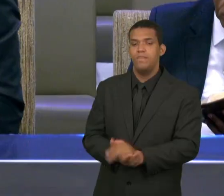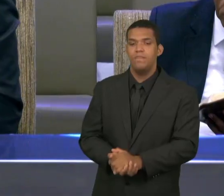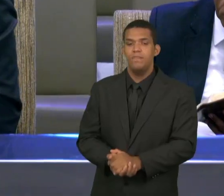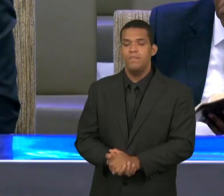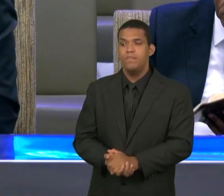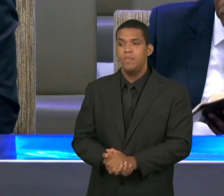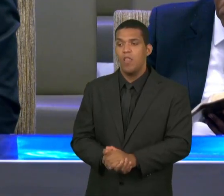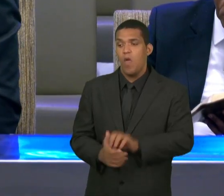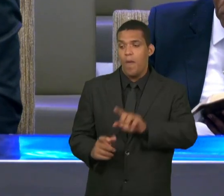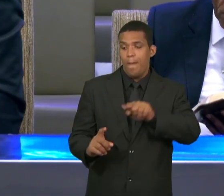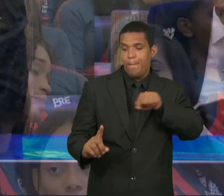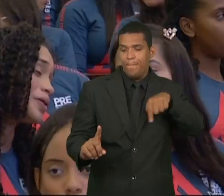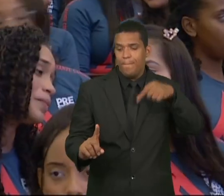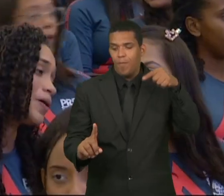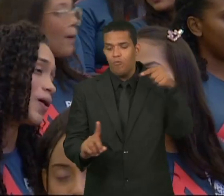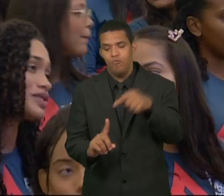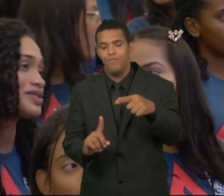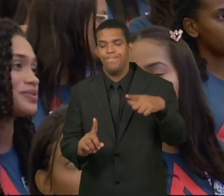para um propósito.